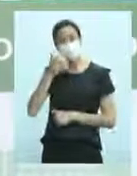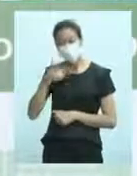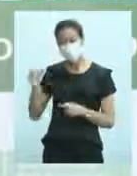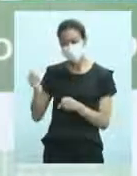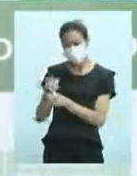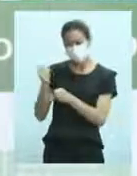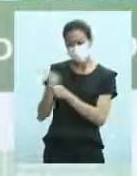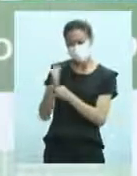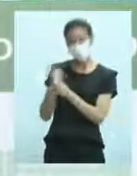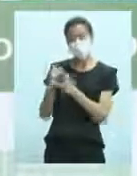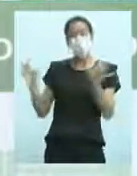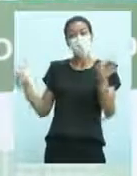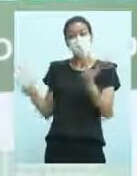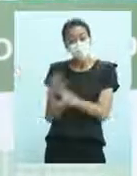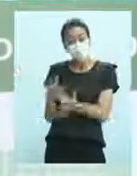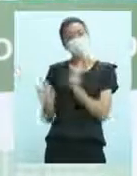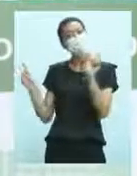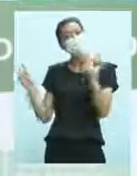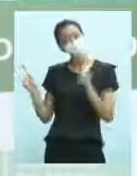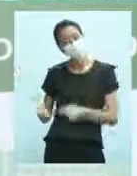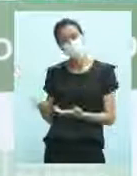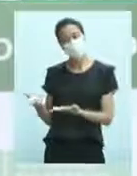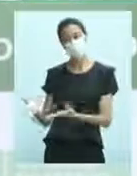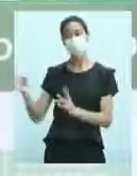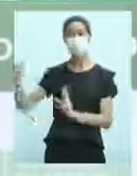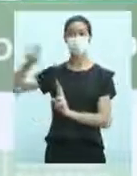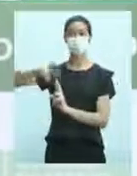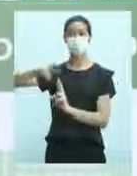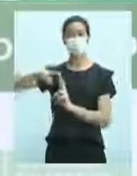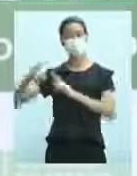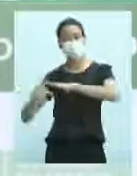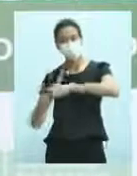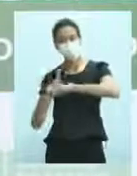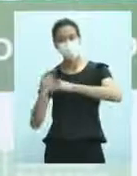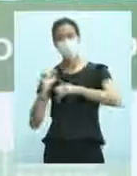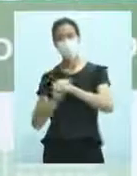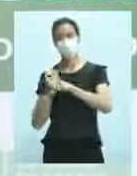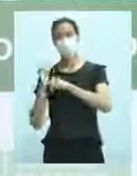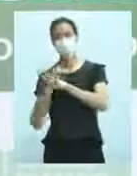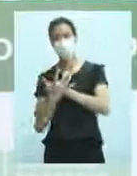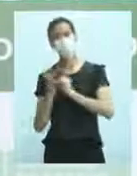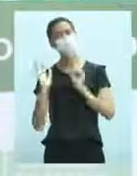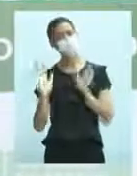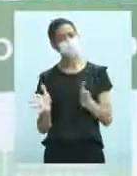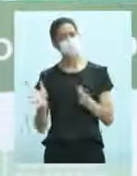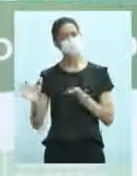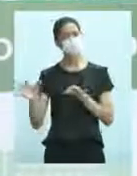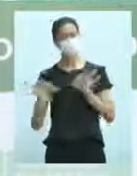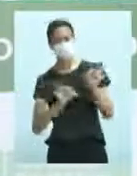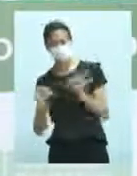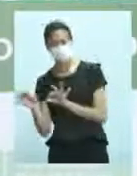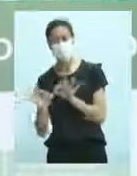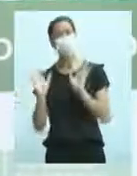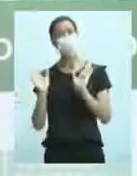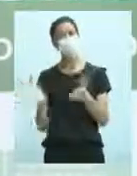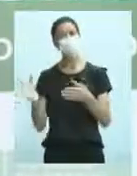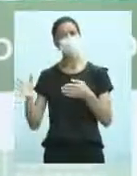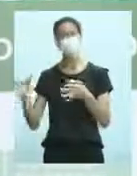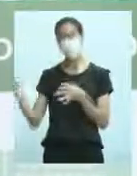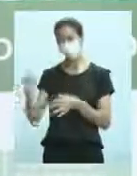tendo uma parceria muito forte com a secretaria municipal de saúde colocamos dois servidores da secretaria para ajudar